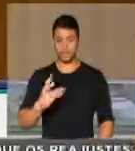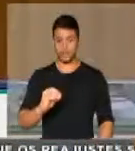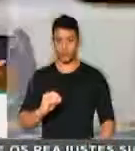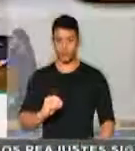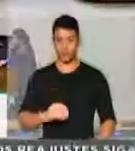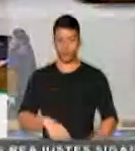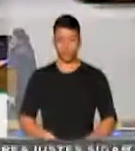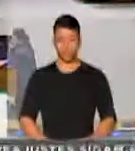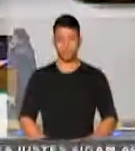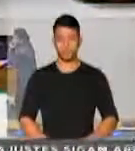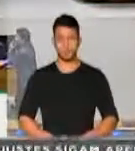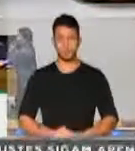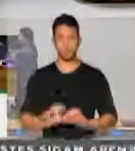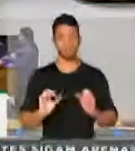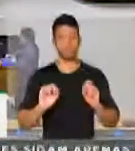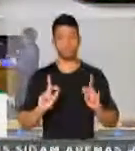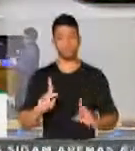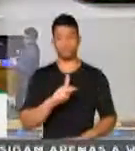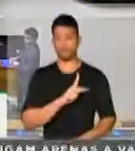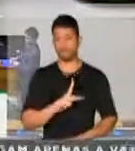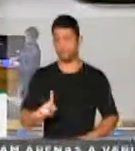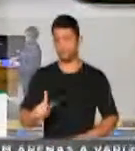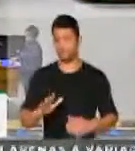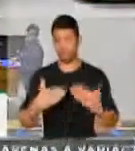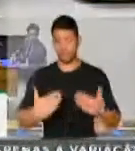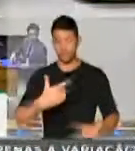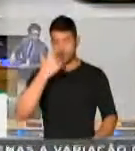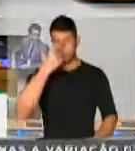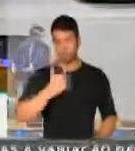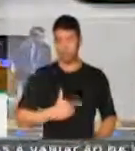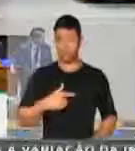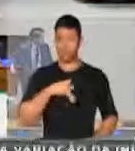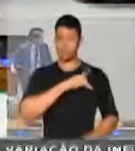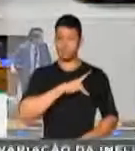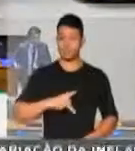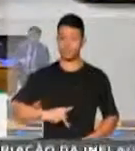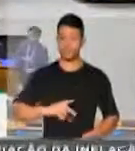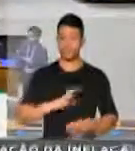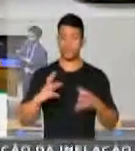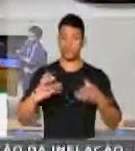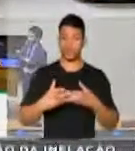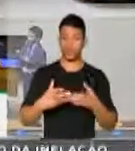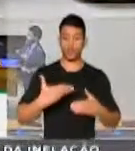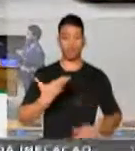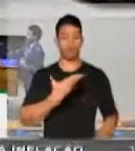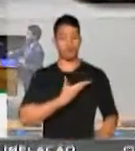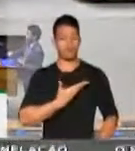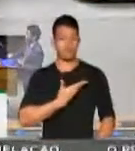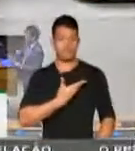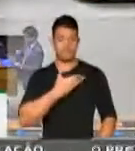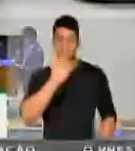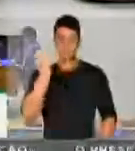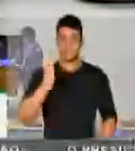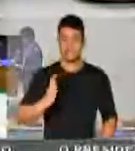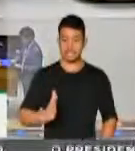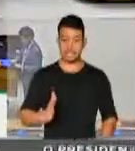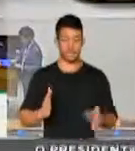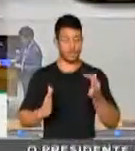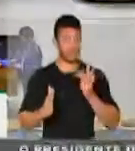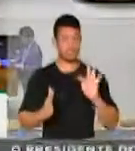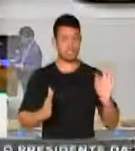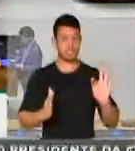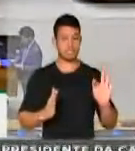Obrigado, presidente. Como presidente do Grupo de Amizade Brasil-França, nós